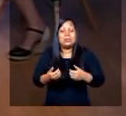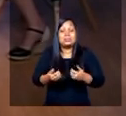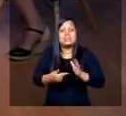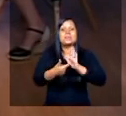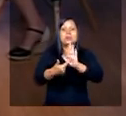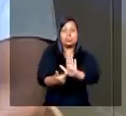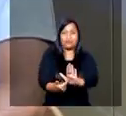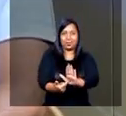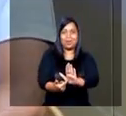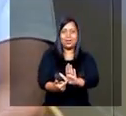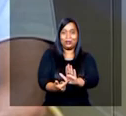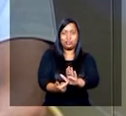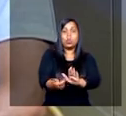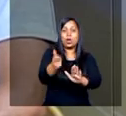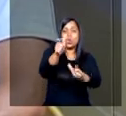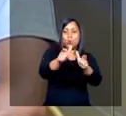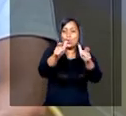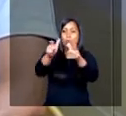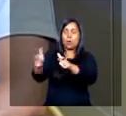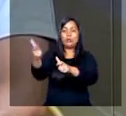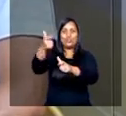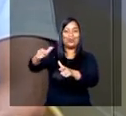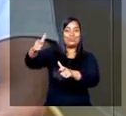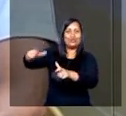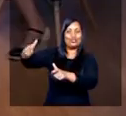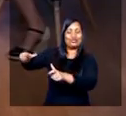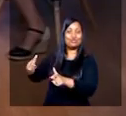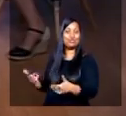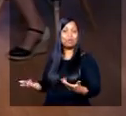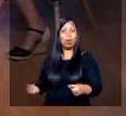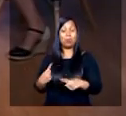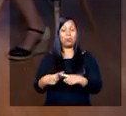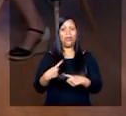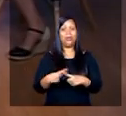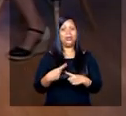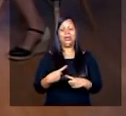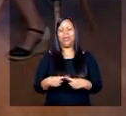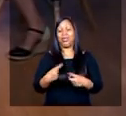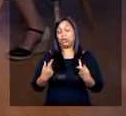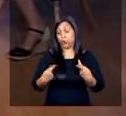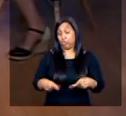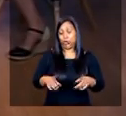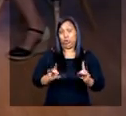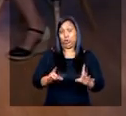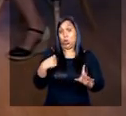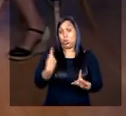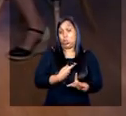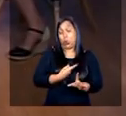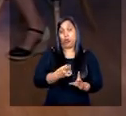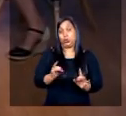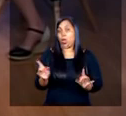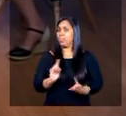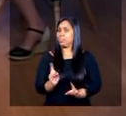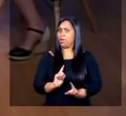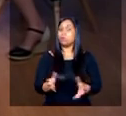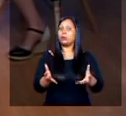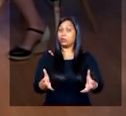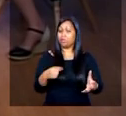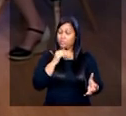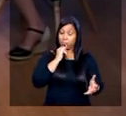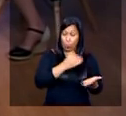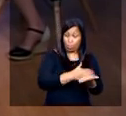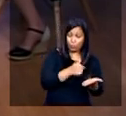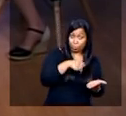ser replicado em outros lugares. Porque a gente não tem o menor interesse de ser só nós. Nós queremos que, a partir da